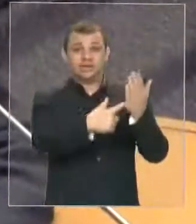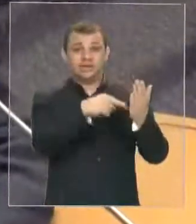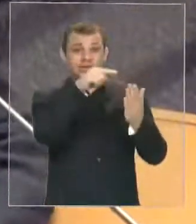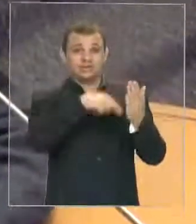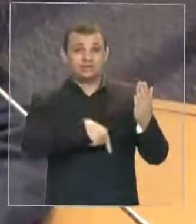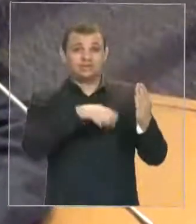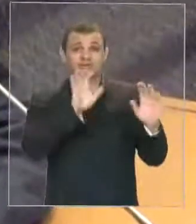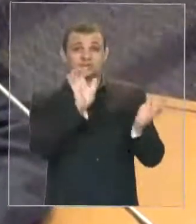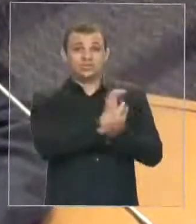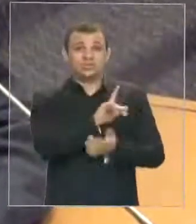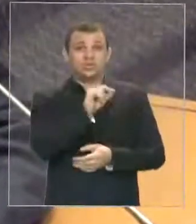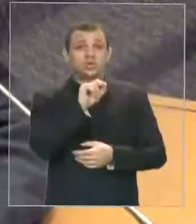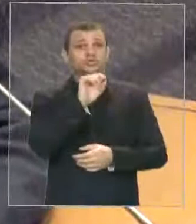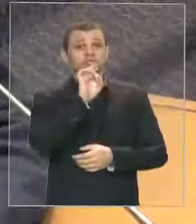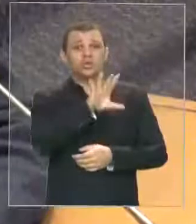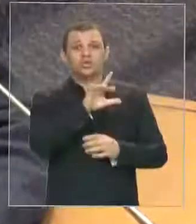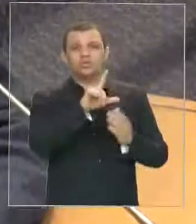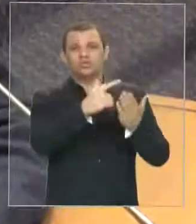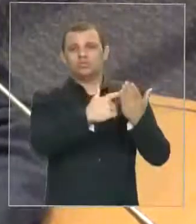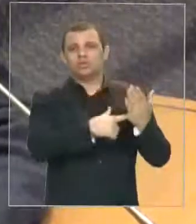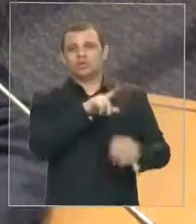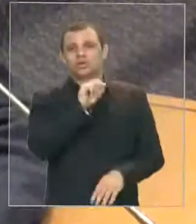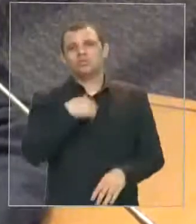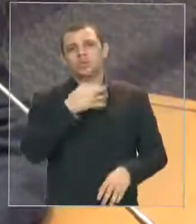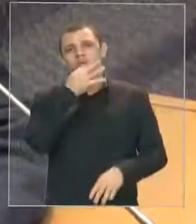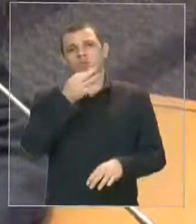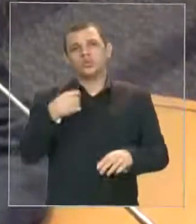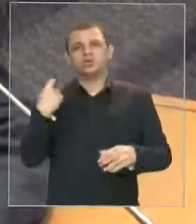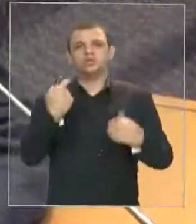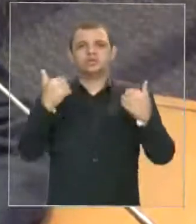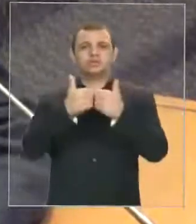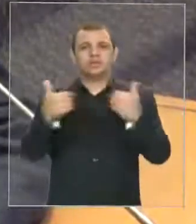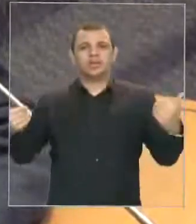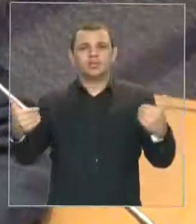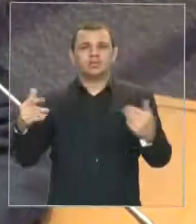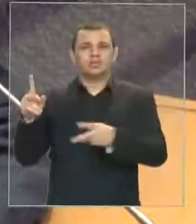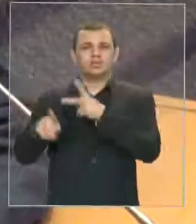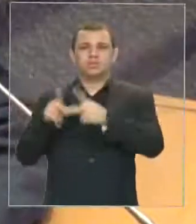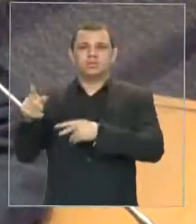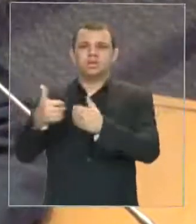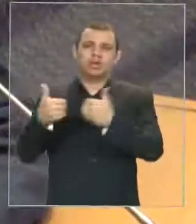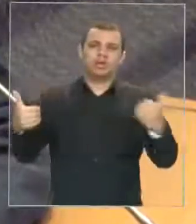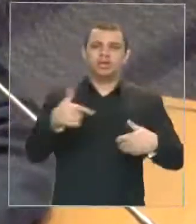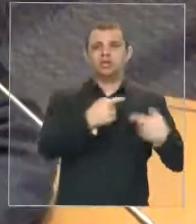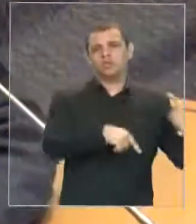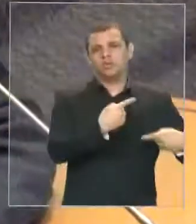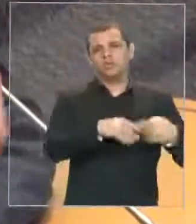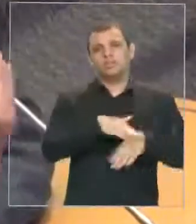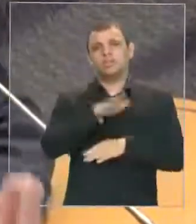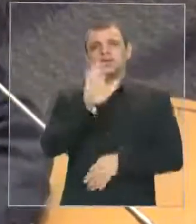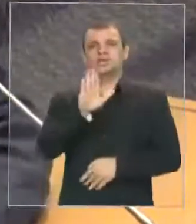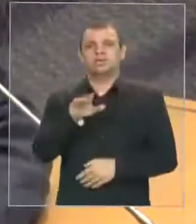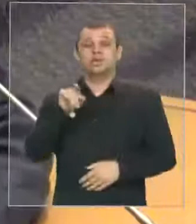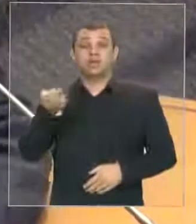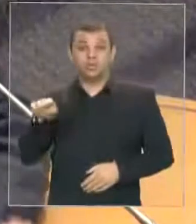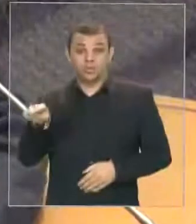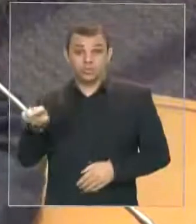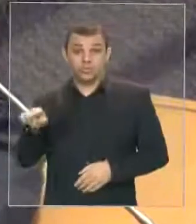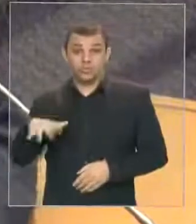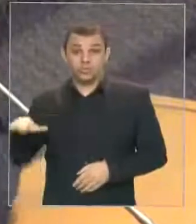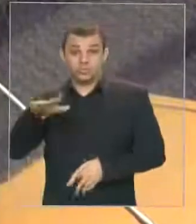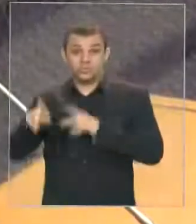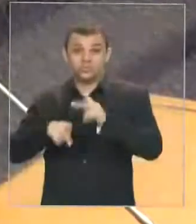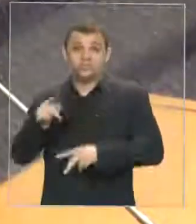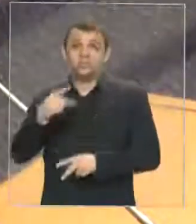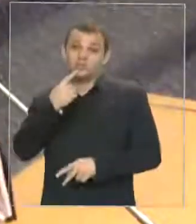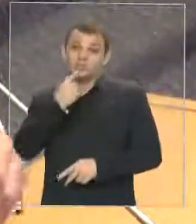mais da população. Eu acho que o anseio que o eleitor tem hoje é de se sentir mais representado.